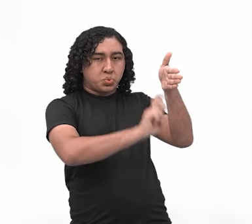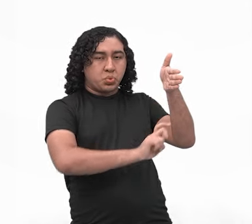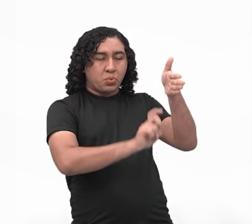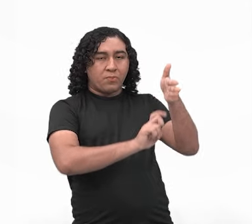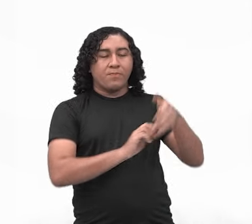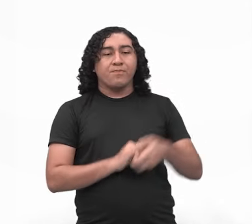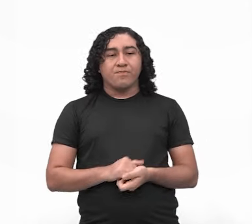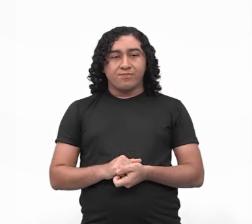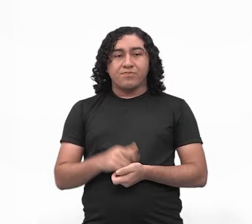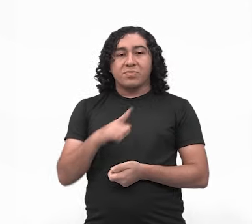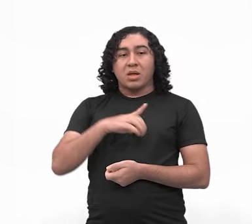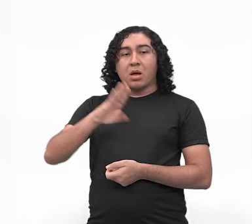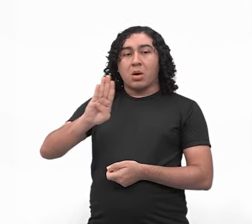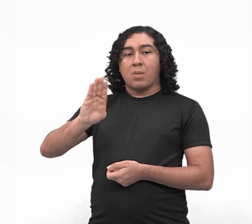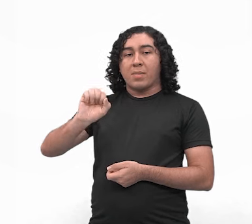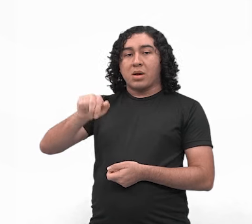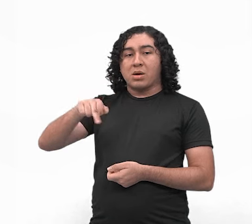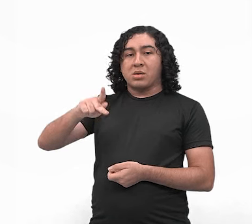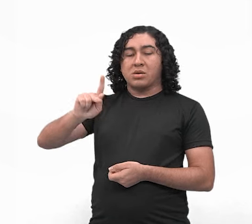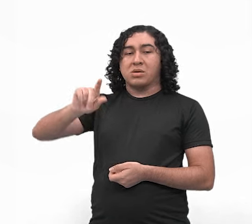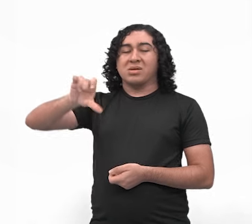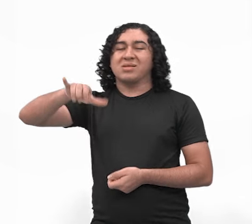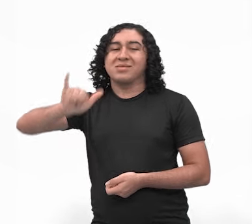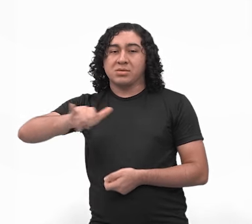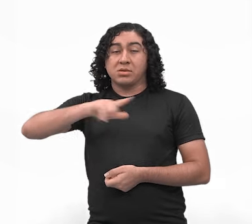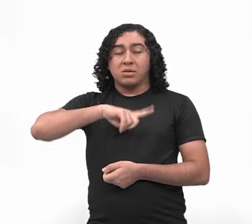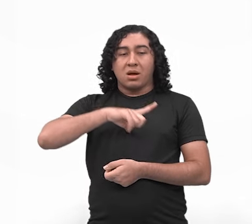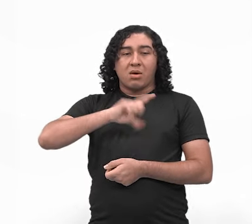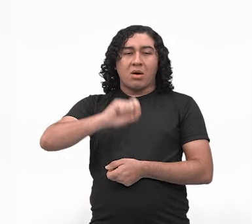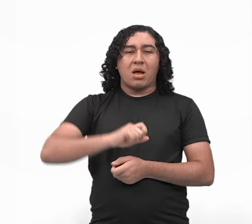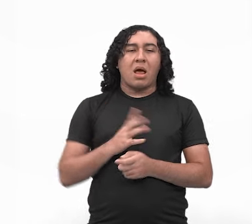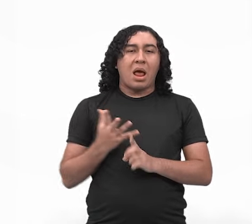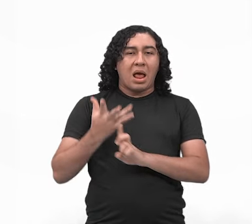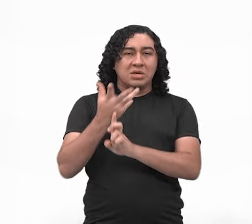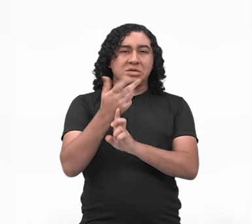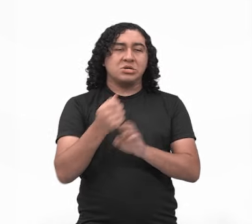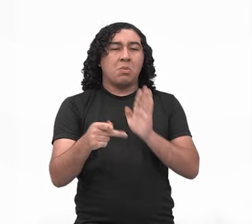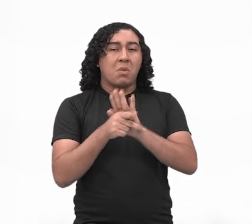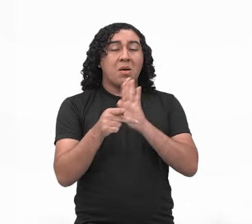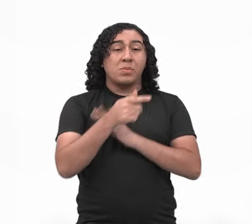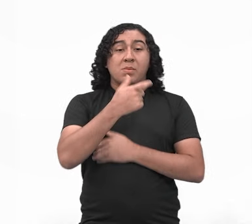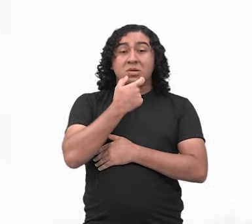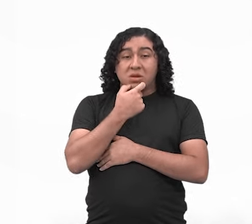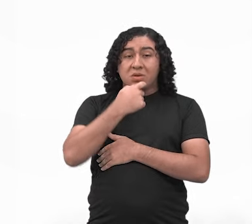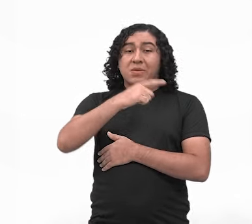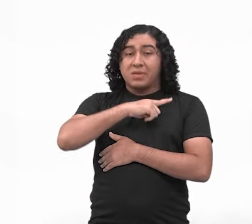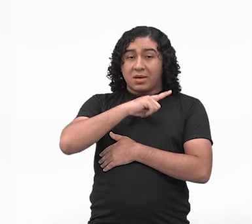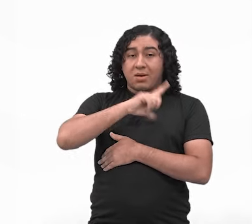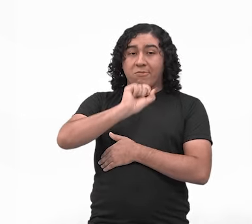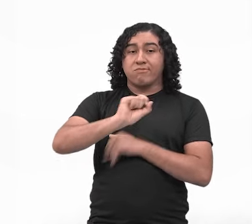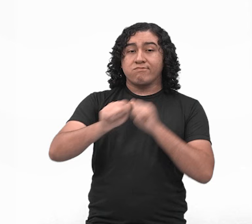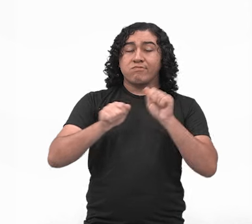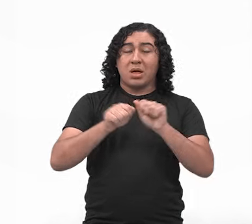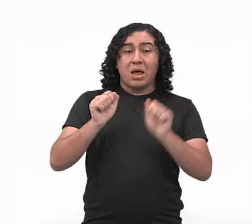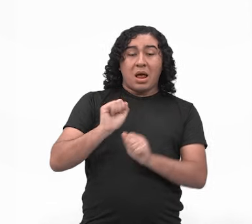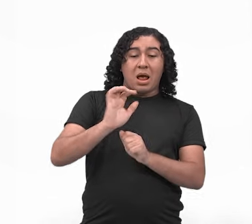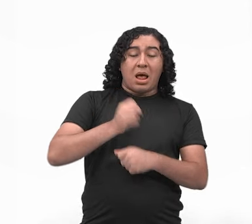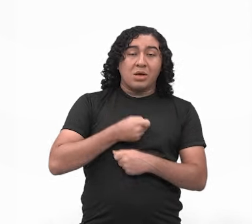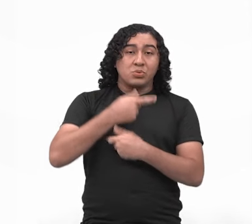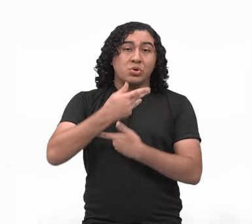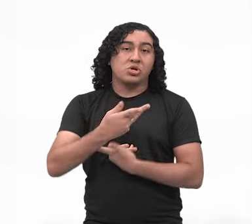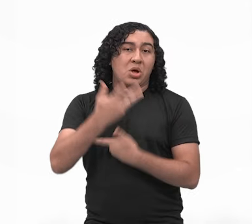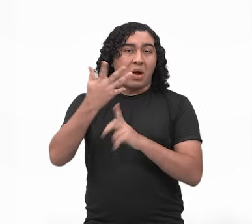é um artista britânico cuja identidade é performance desconhecida. É conhecida por suas obras. E